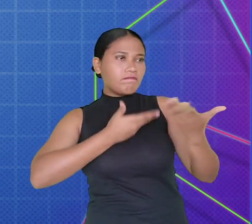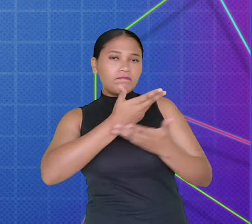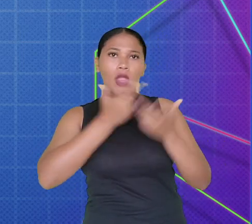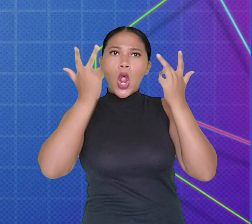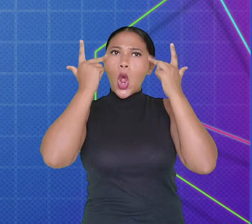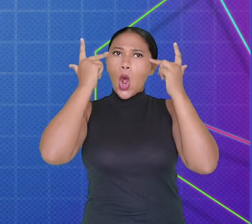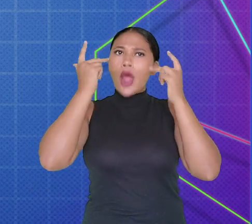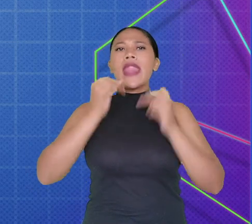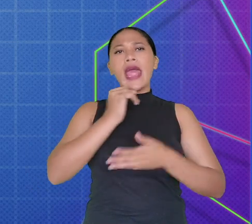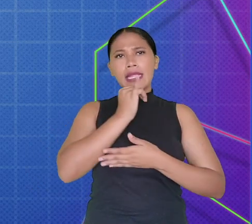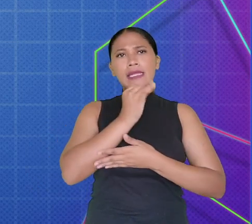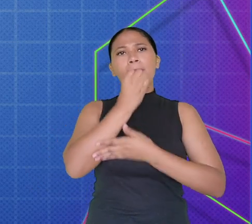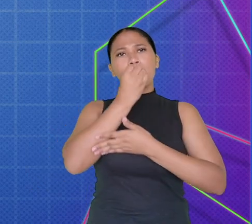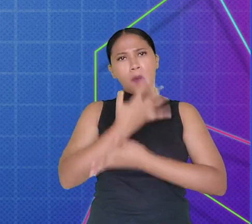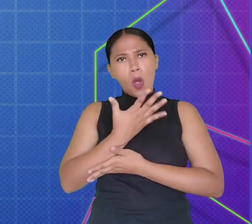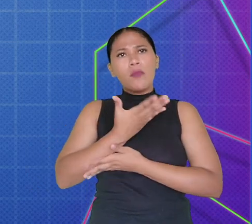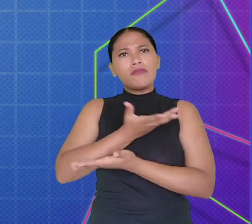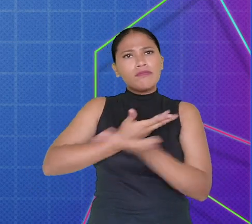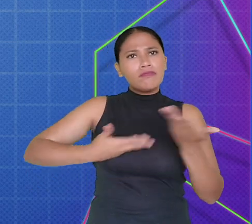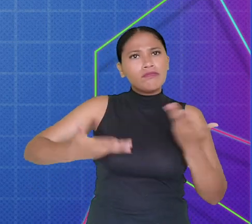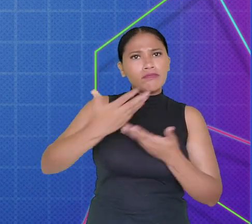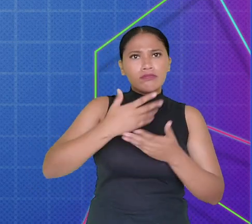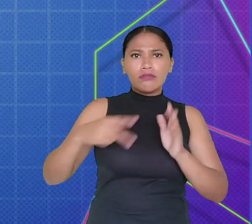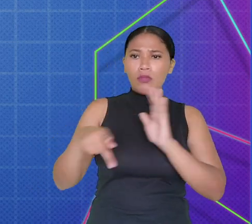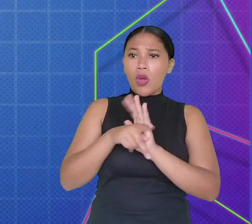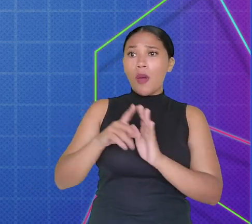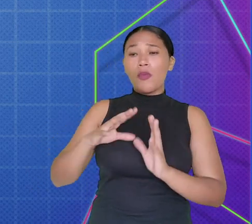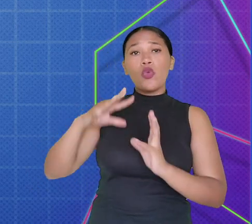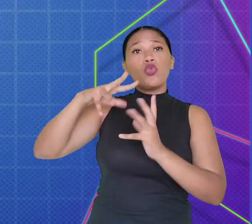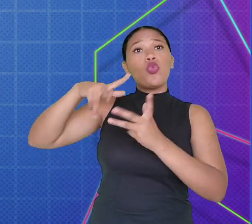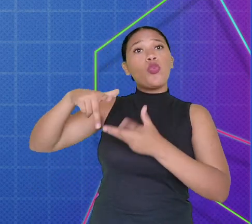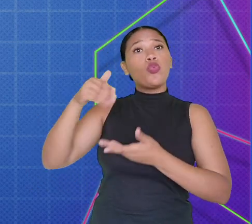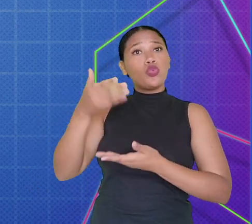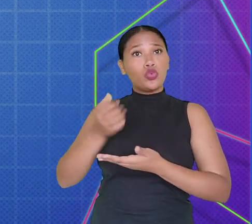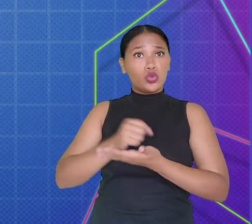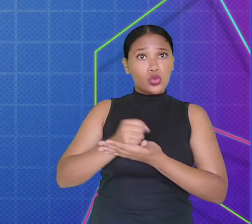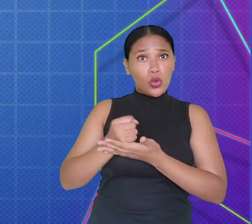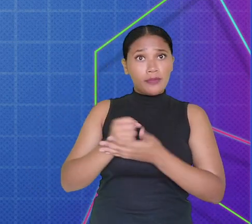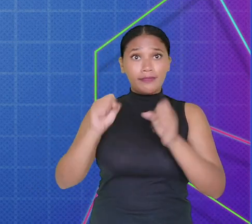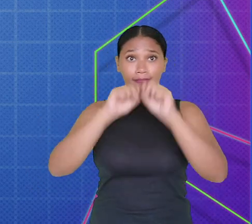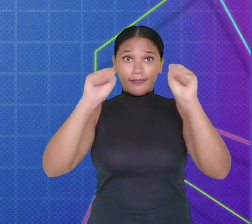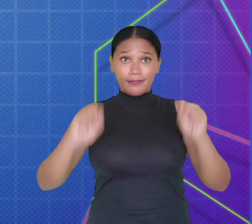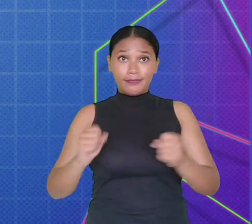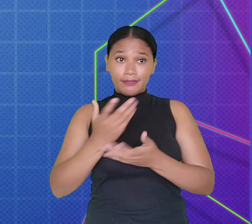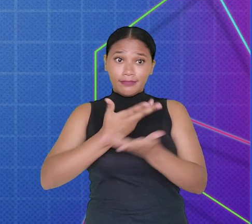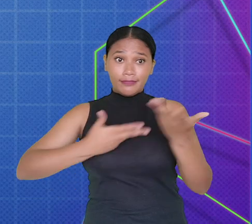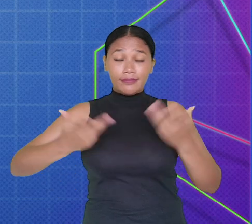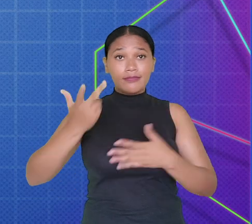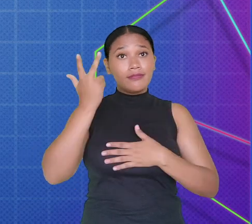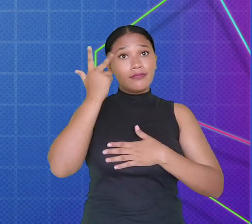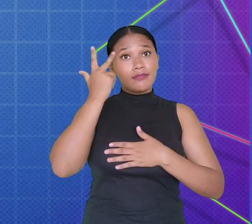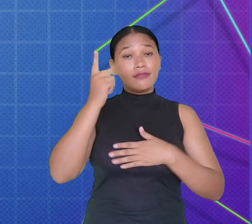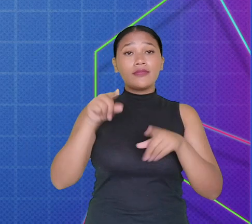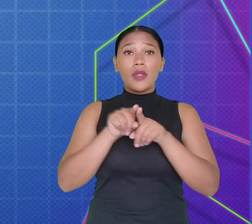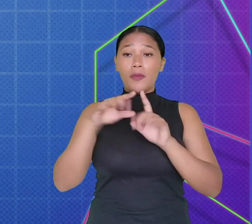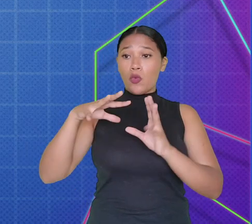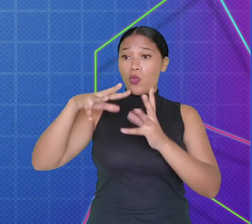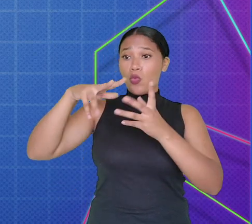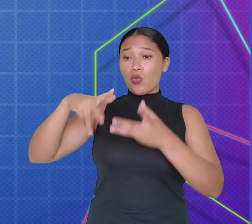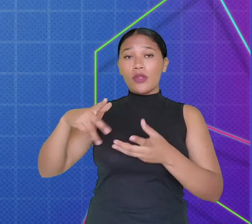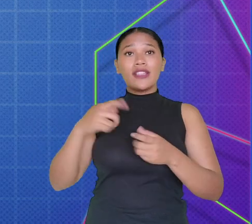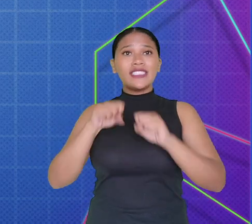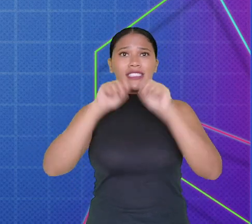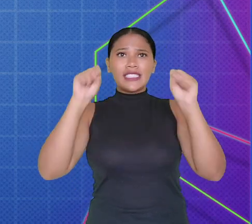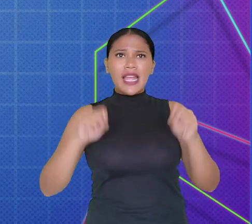interações orgânicas que enriquecem a jogabilidade e a imersão do jogador no mundo do jogo. O sistema de diálogo dinâmico, o